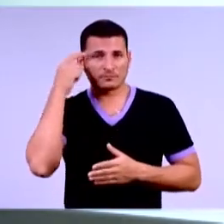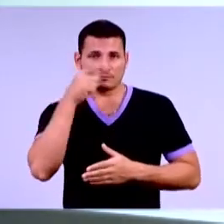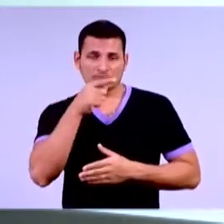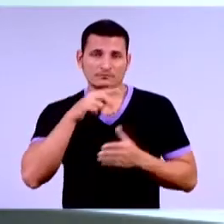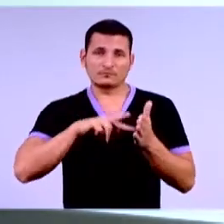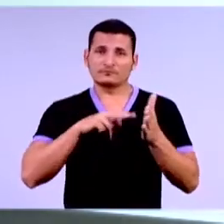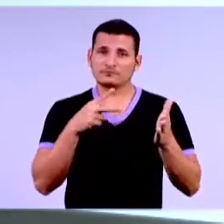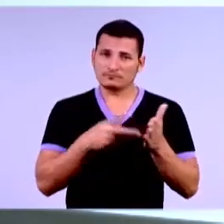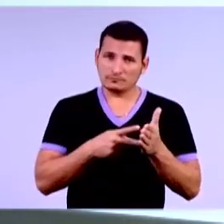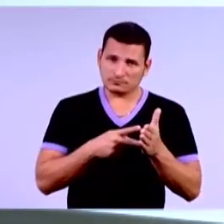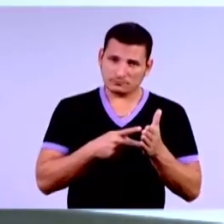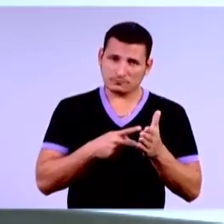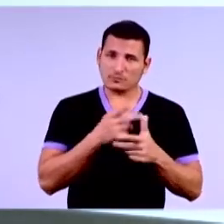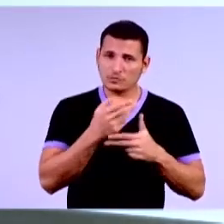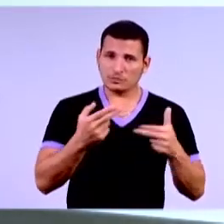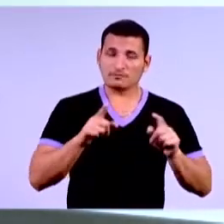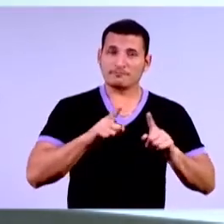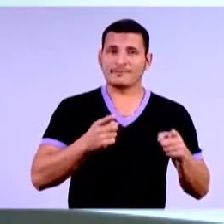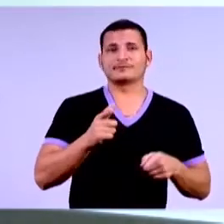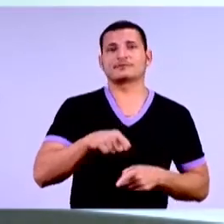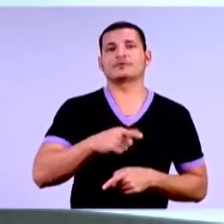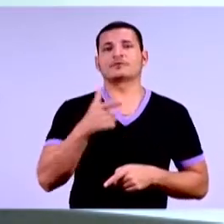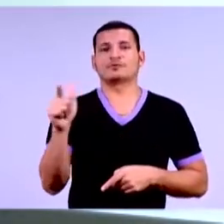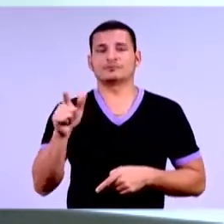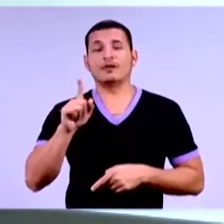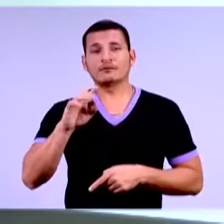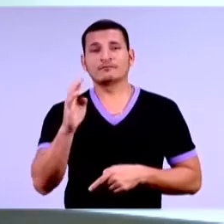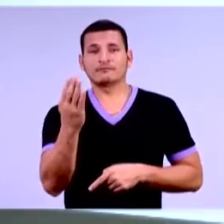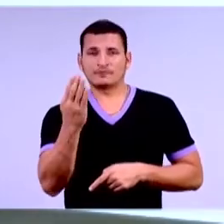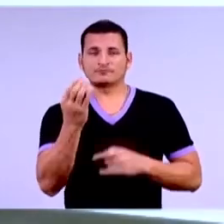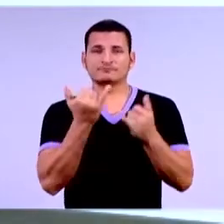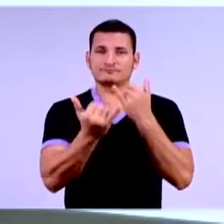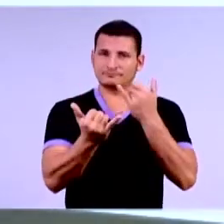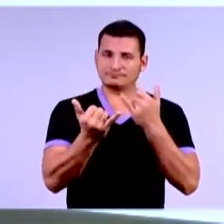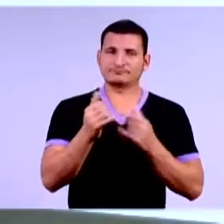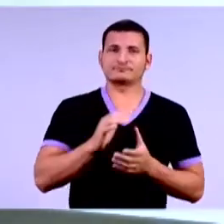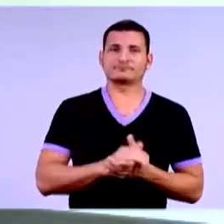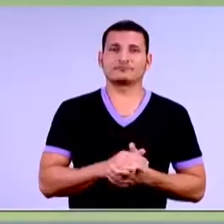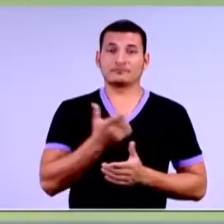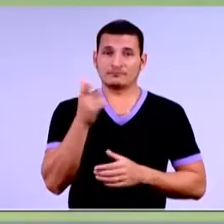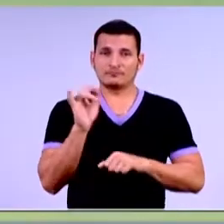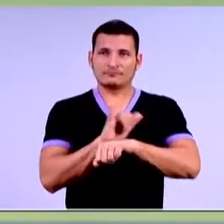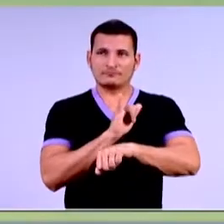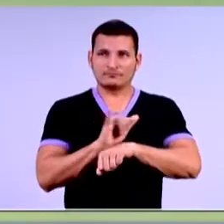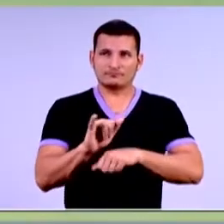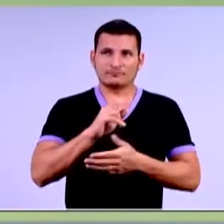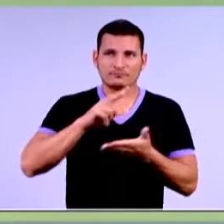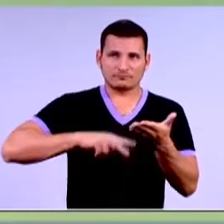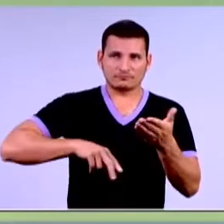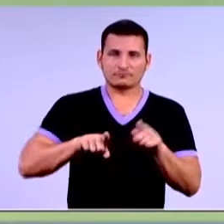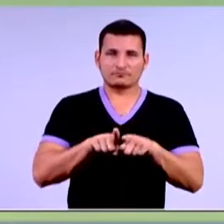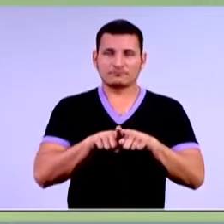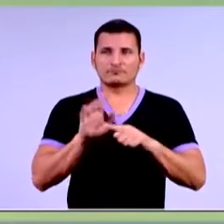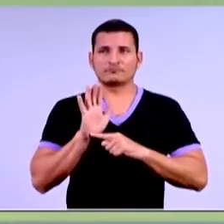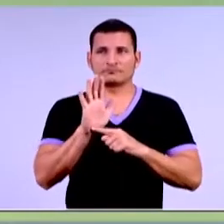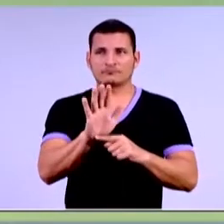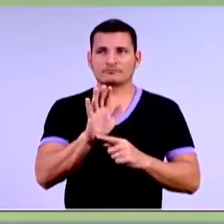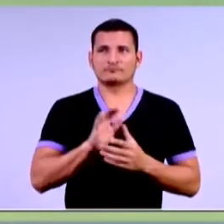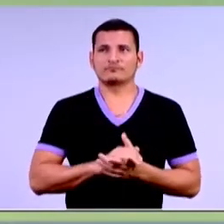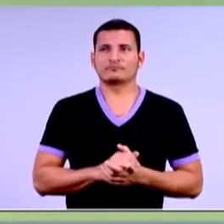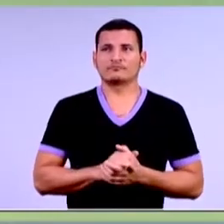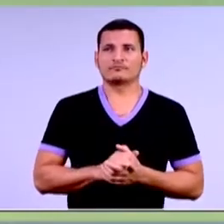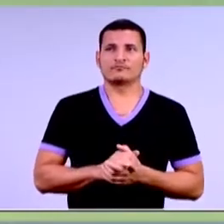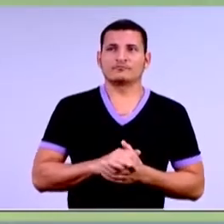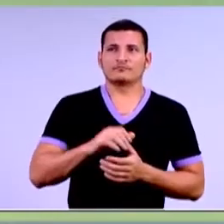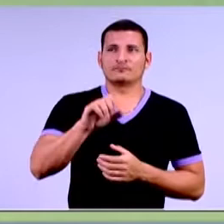uma coisa na verdade ela é outro por isso nomes aos combinado a outra estratégia de leitura que nós apresentamos para vocês é